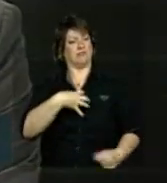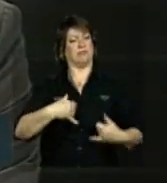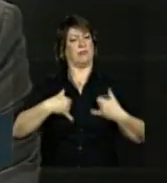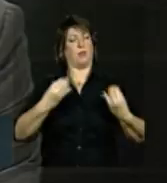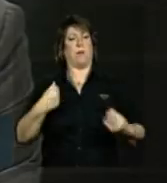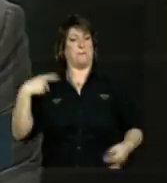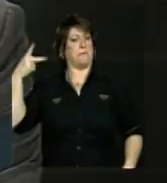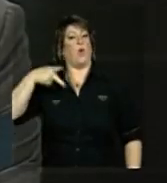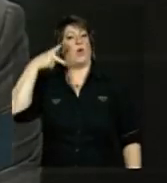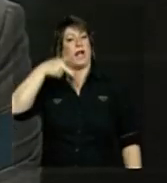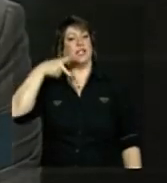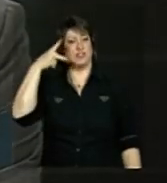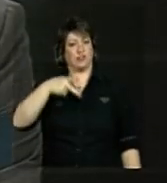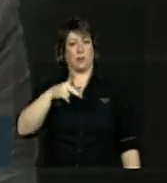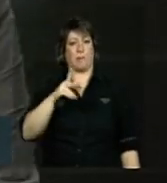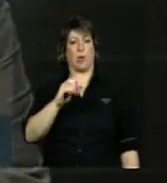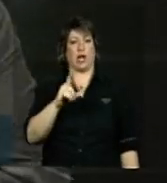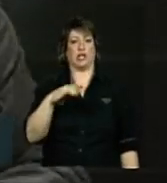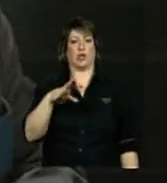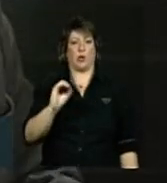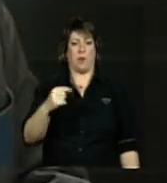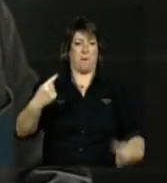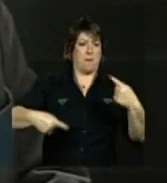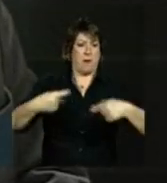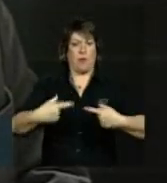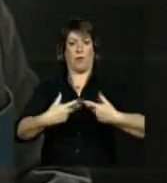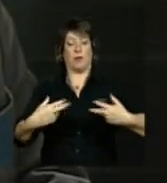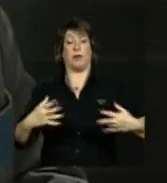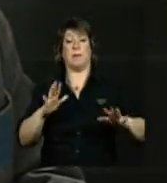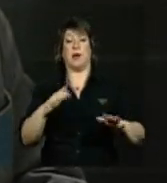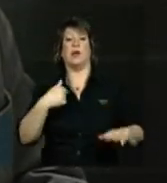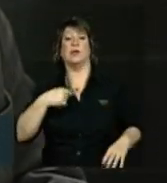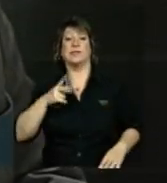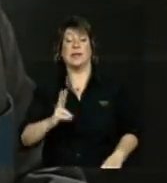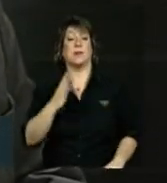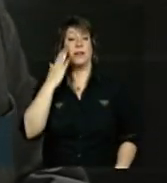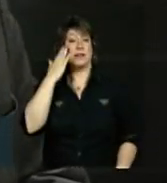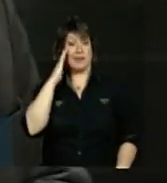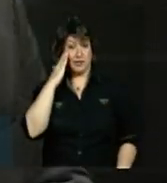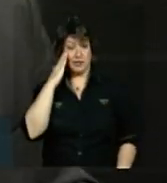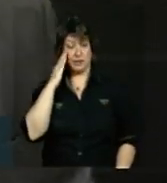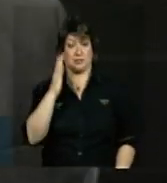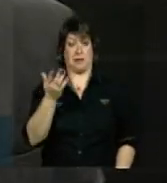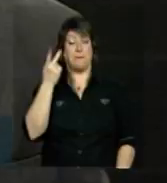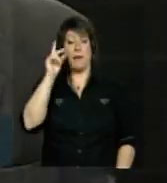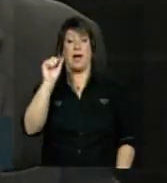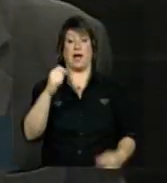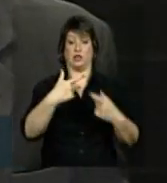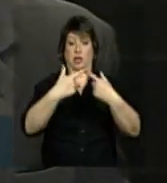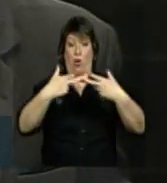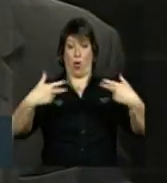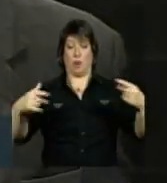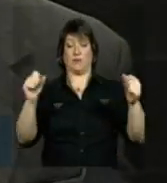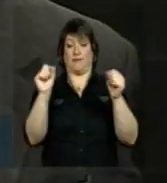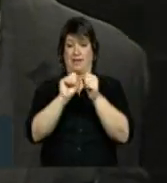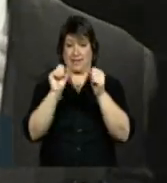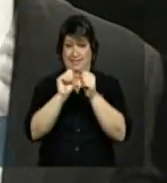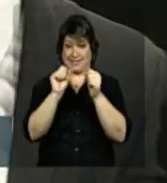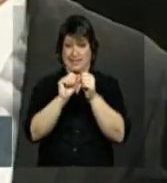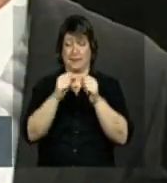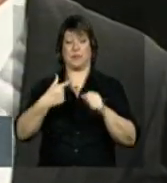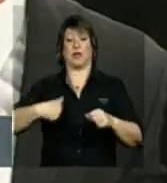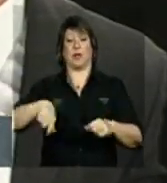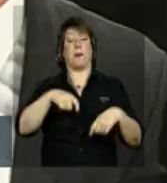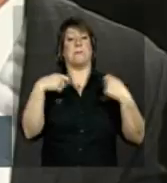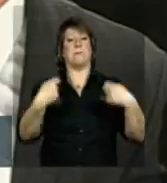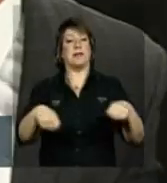disso. Mas sempre entendi que, para as coisas serem feitas, nós tínhamos que aliar política